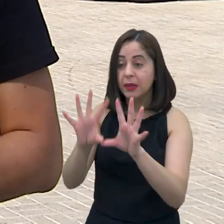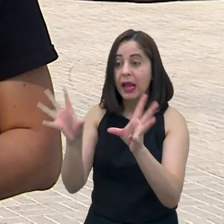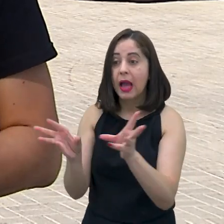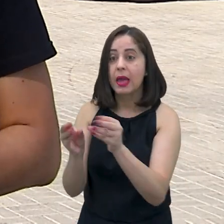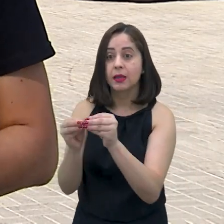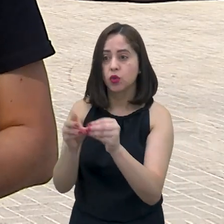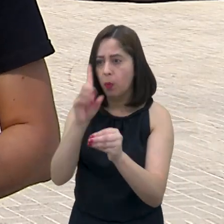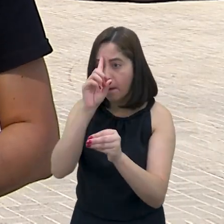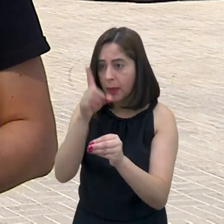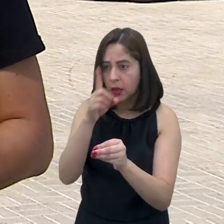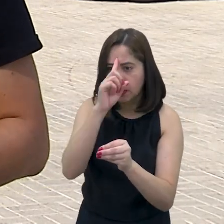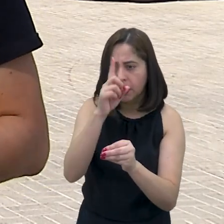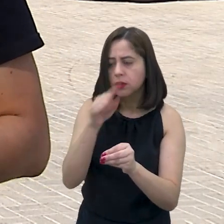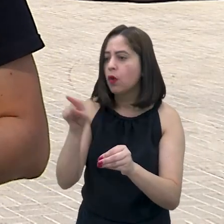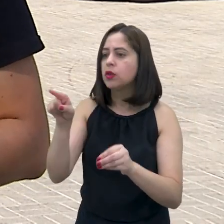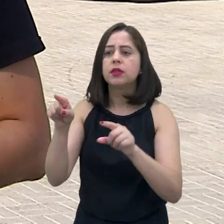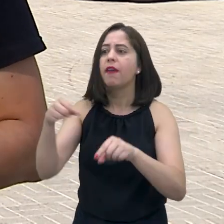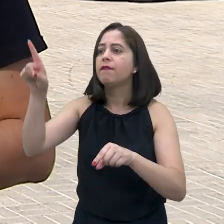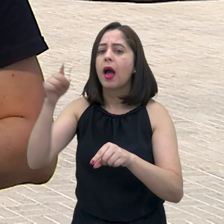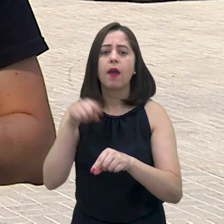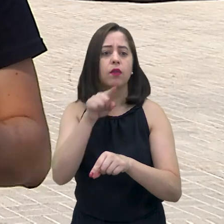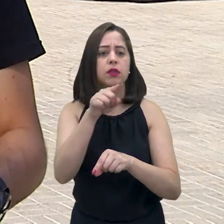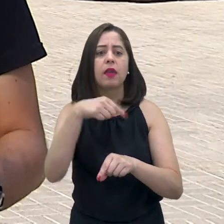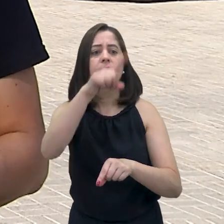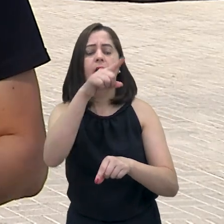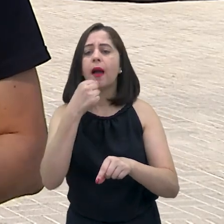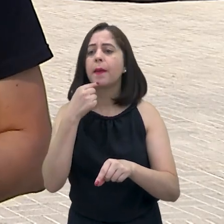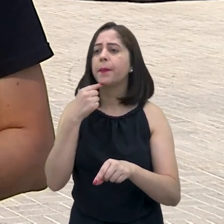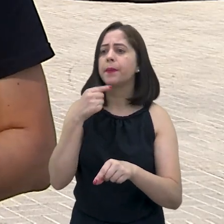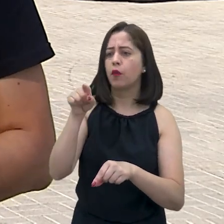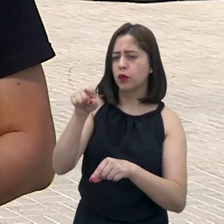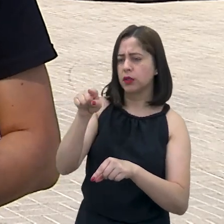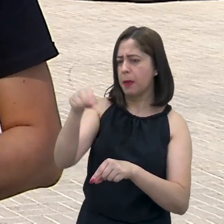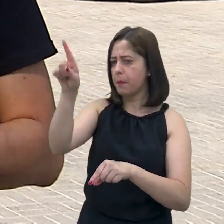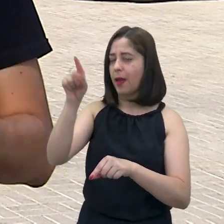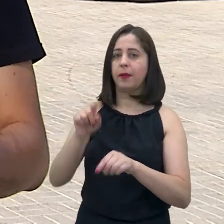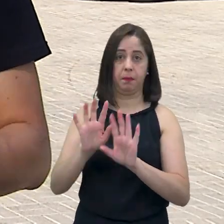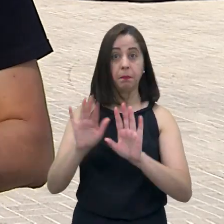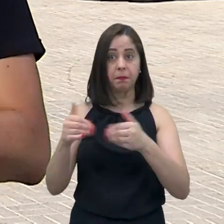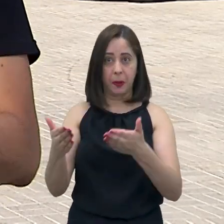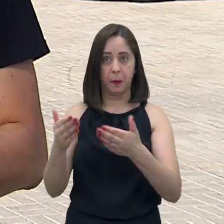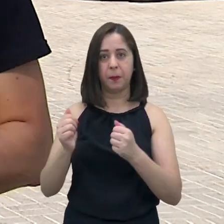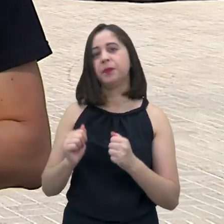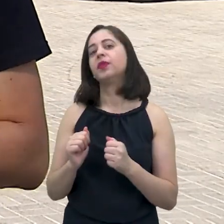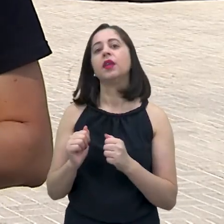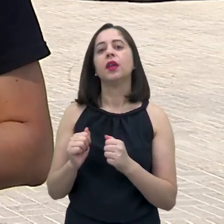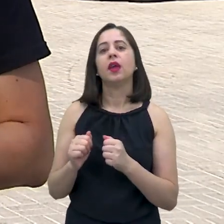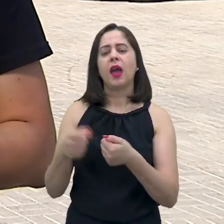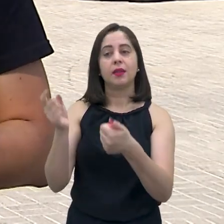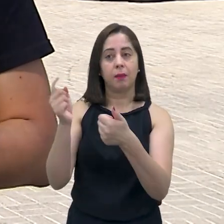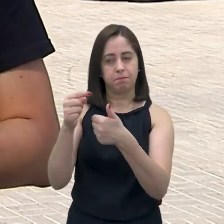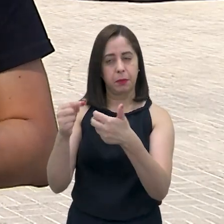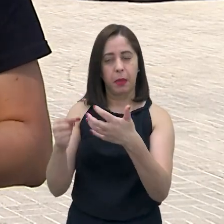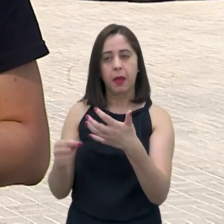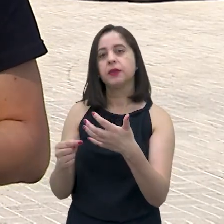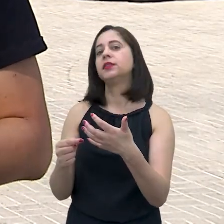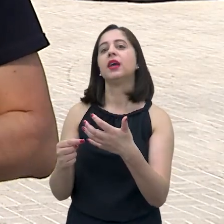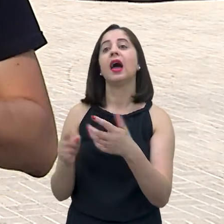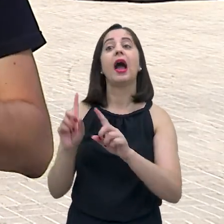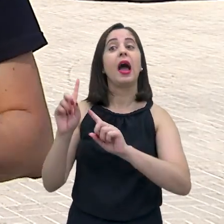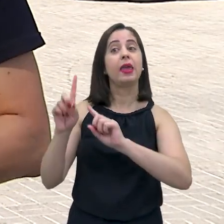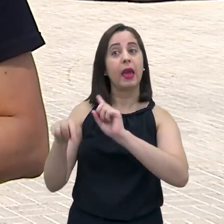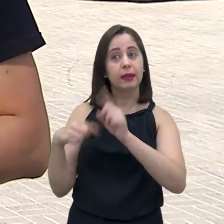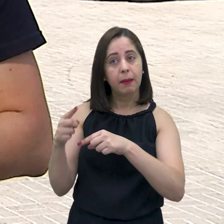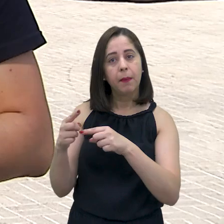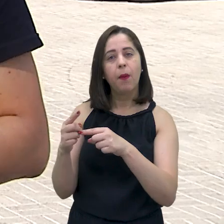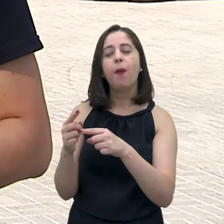ordens daquele dia, vai ser direcionado para qual região será realizado o patrulhamento, enfim, as situações do dia, né?